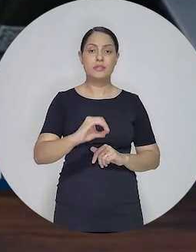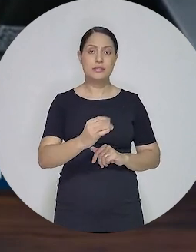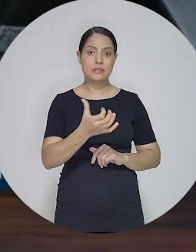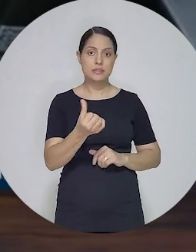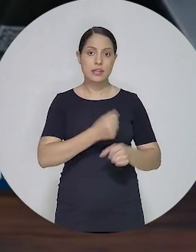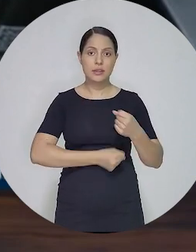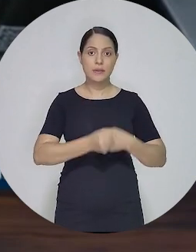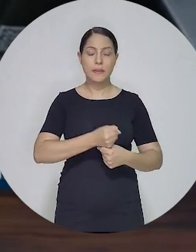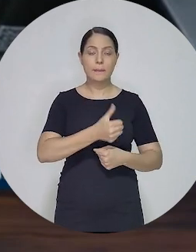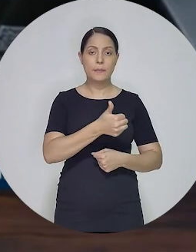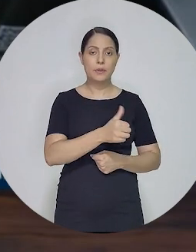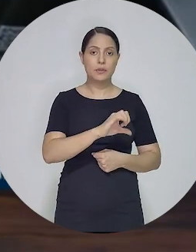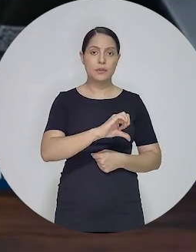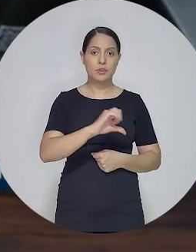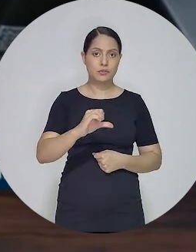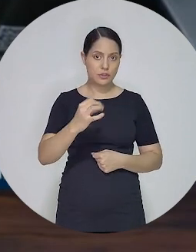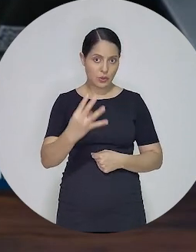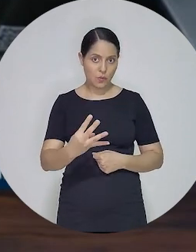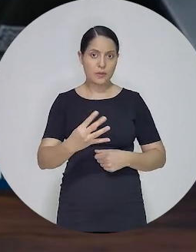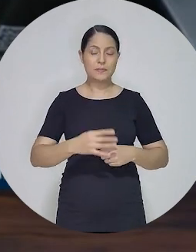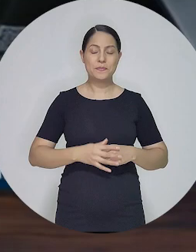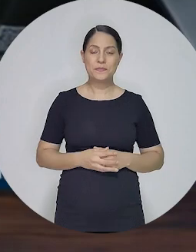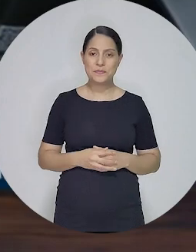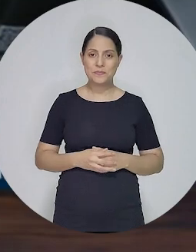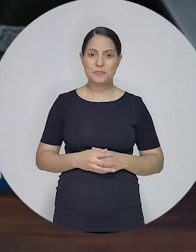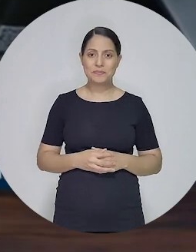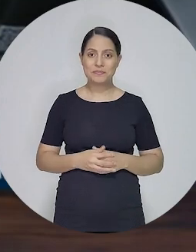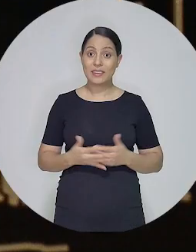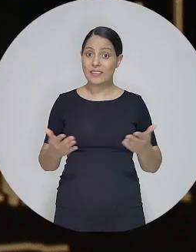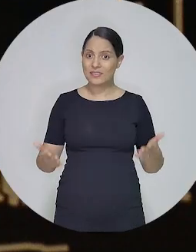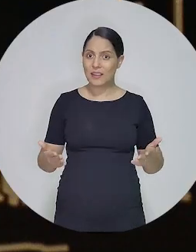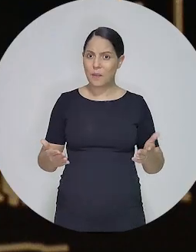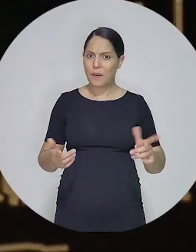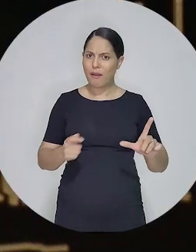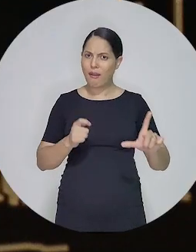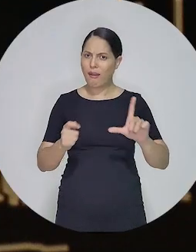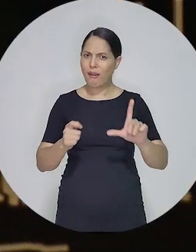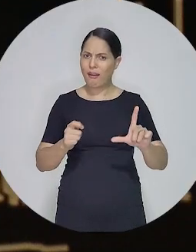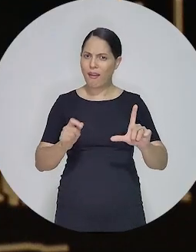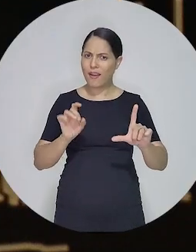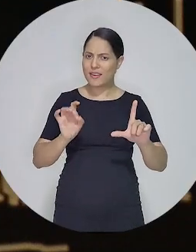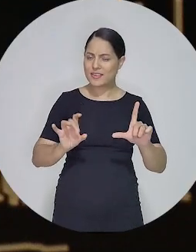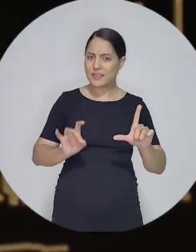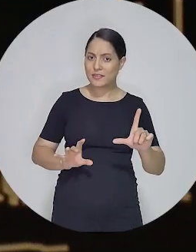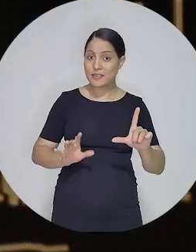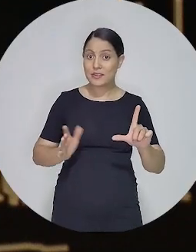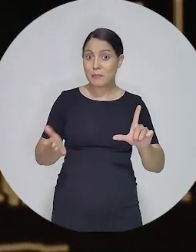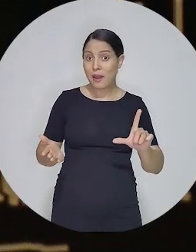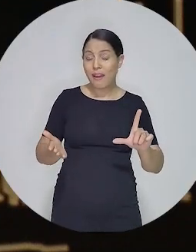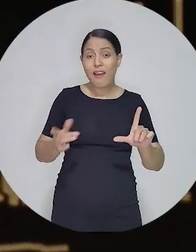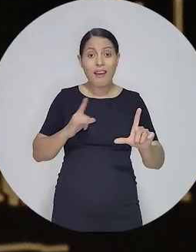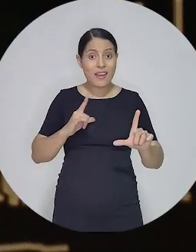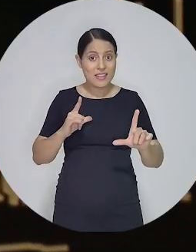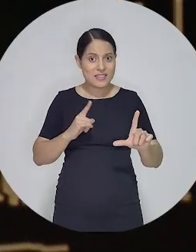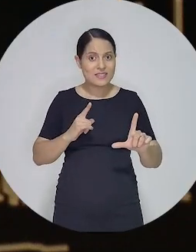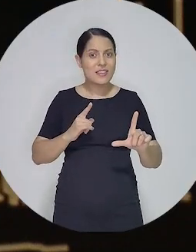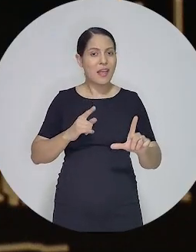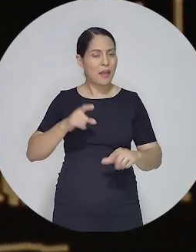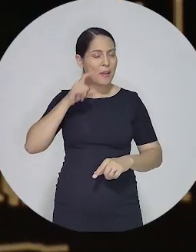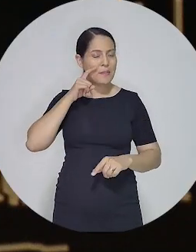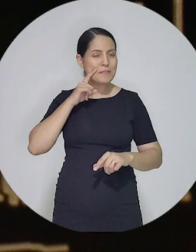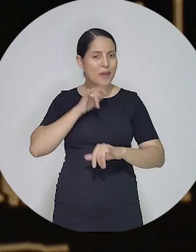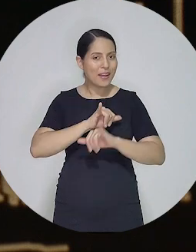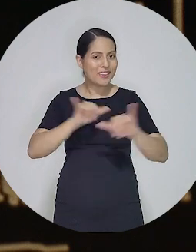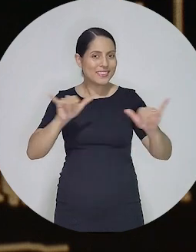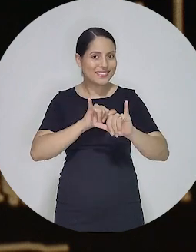Lei 8.906 de 94. Antes que essa reportagem chegue ao fim, Beto Simonetti tem um